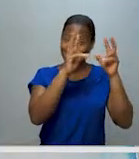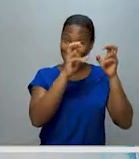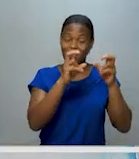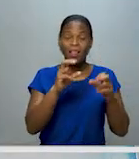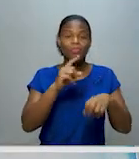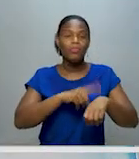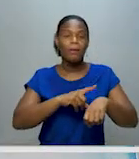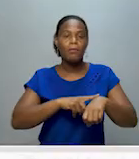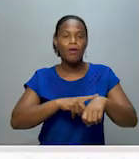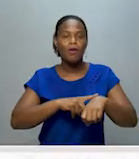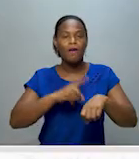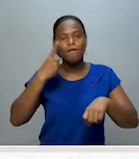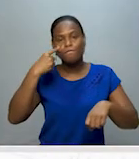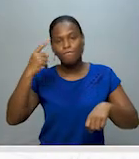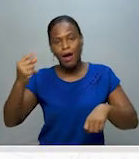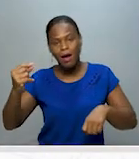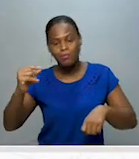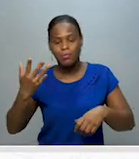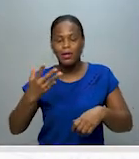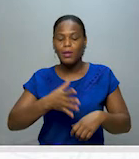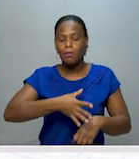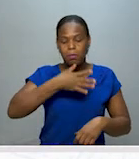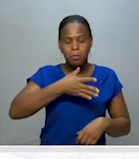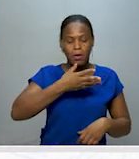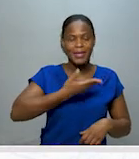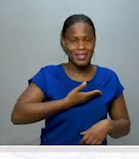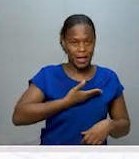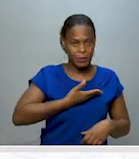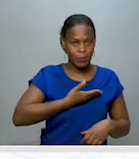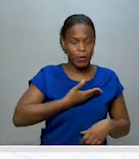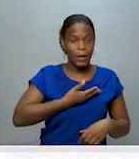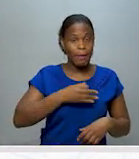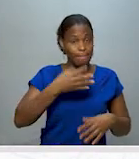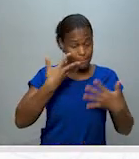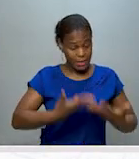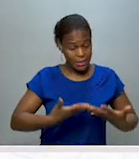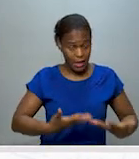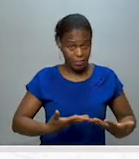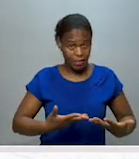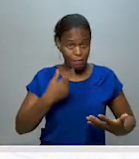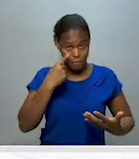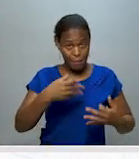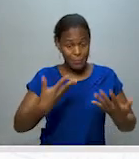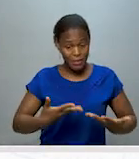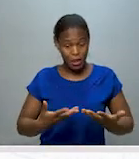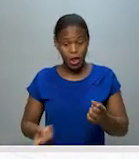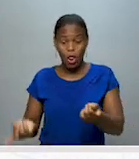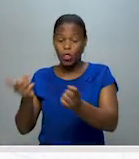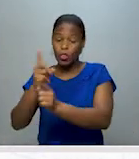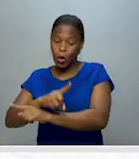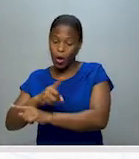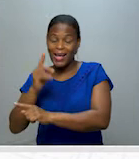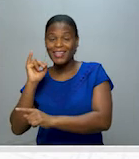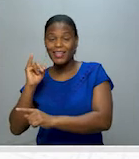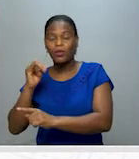tempos e modos verbais, quando você tem no discurso direto o presente do indicativo, passa para discurso indireto